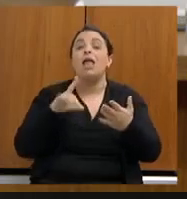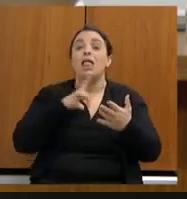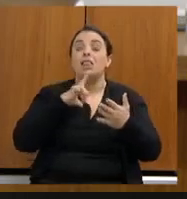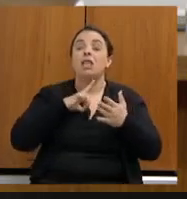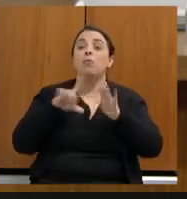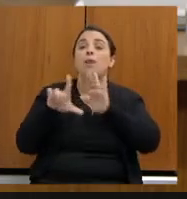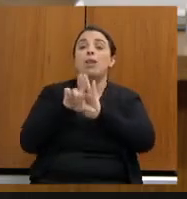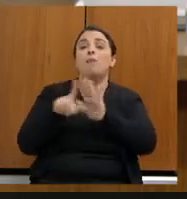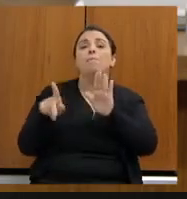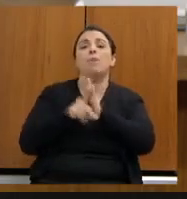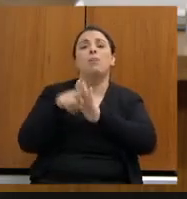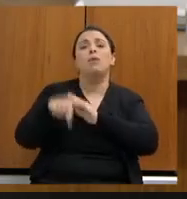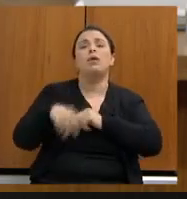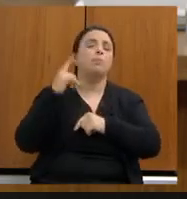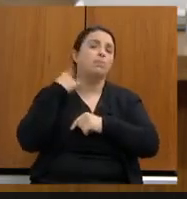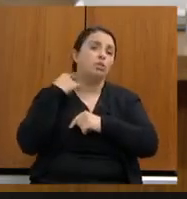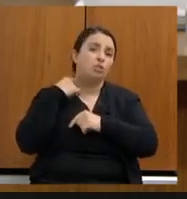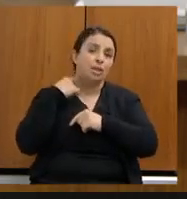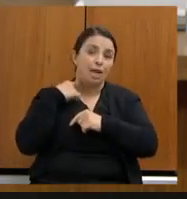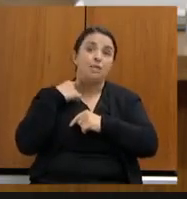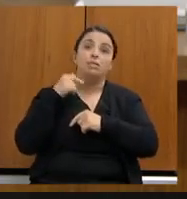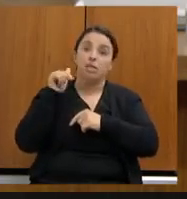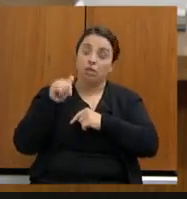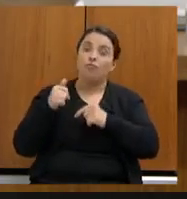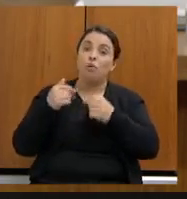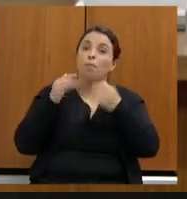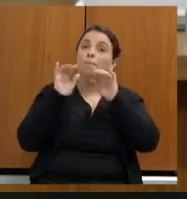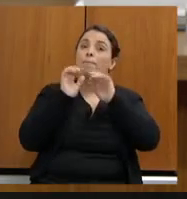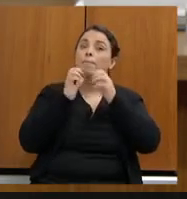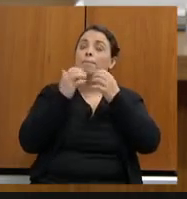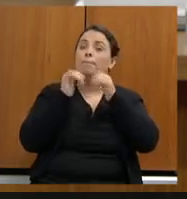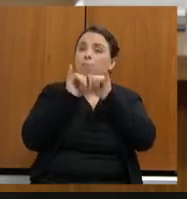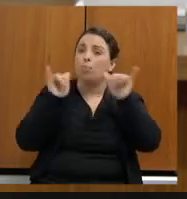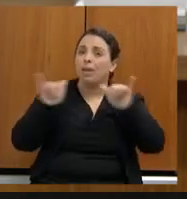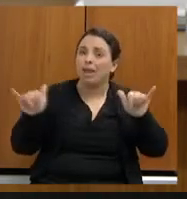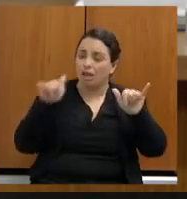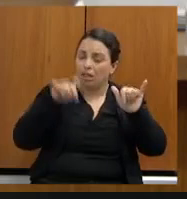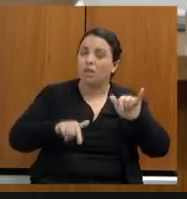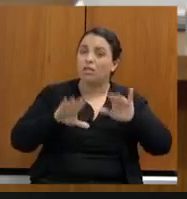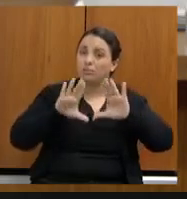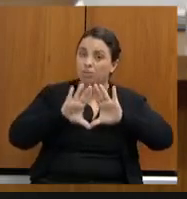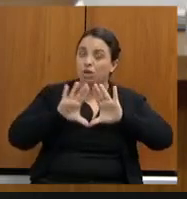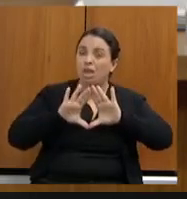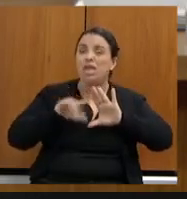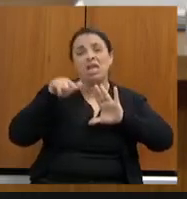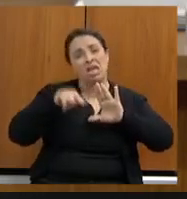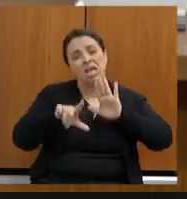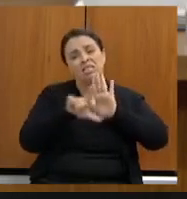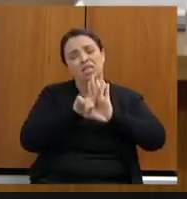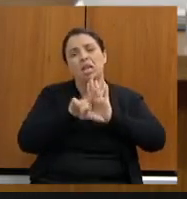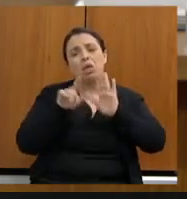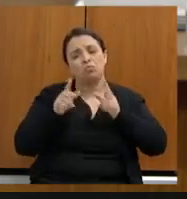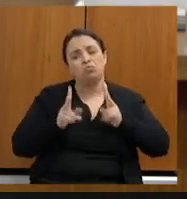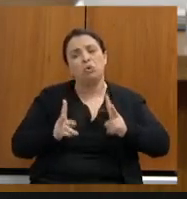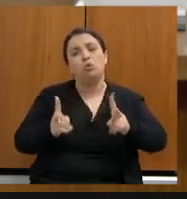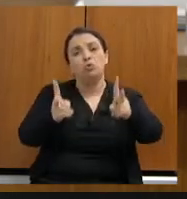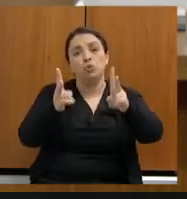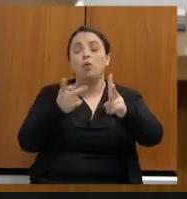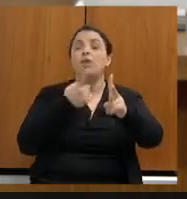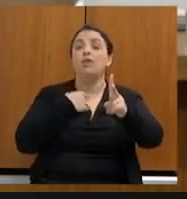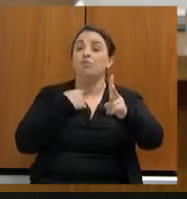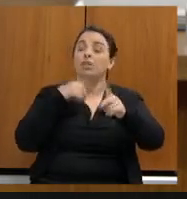aqui para nossa Assembleia Legislativa e essa lei está em vigor e a gente mantém exatamente aquela vontade do povo à vontade de foi